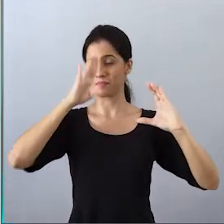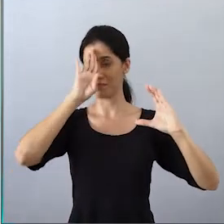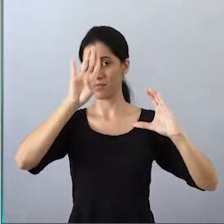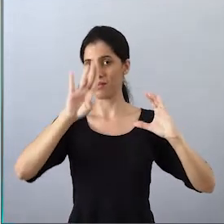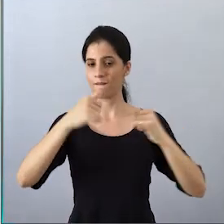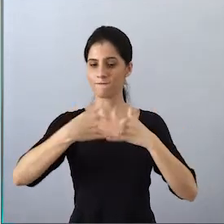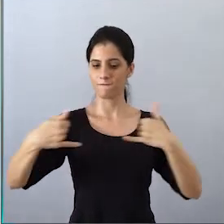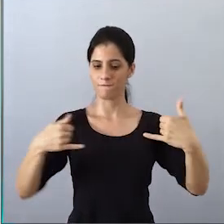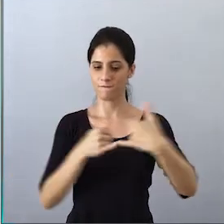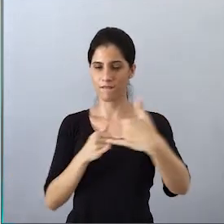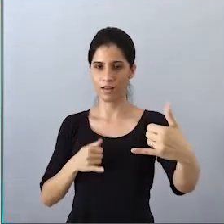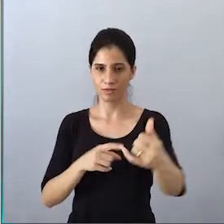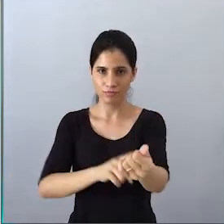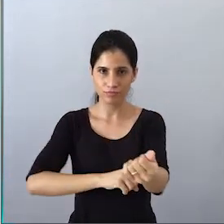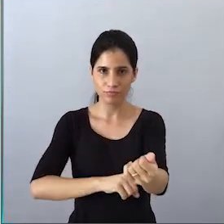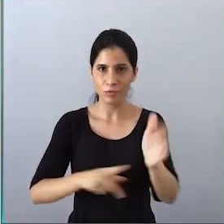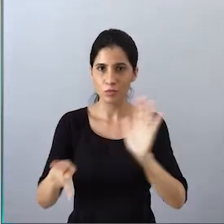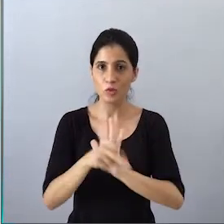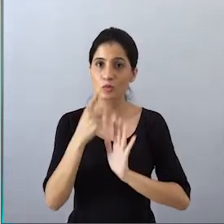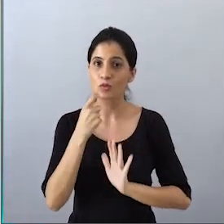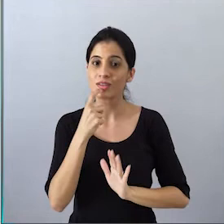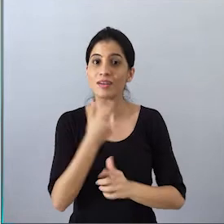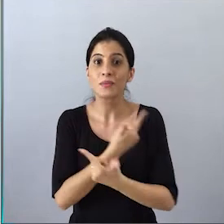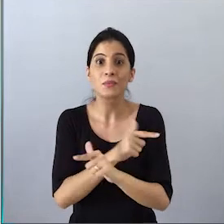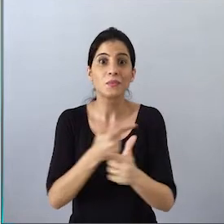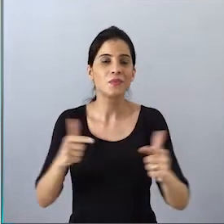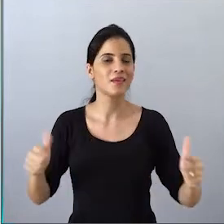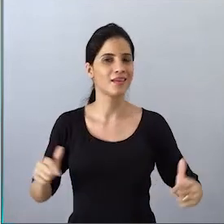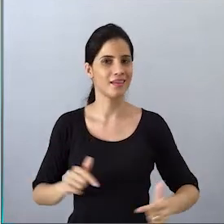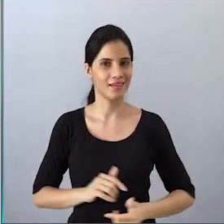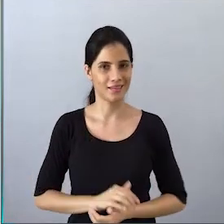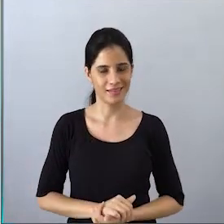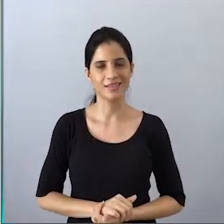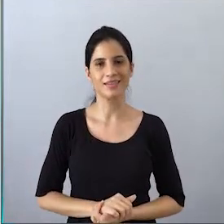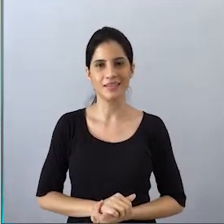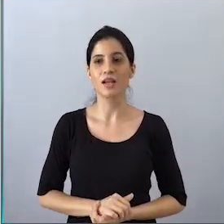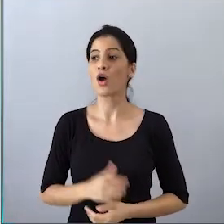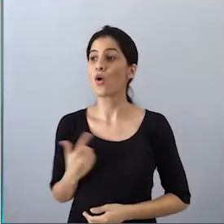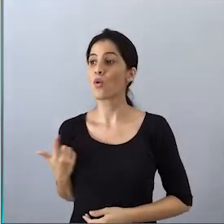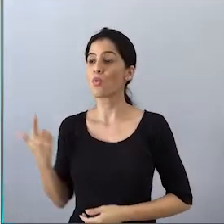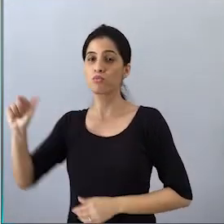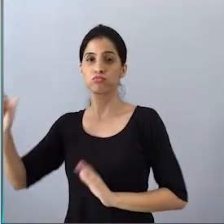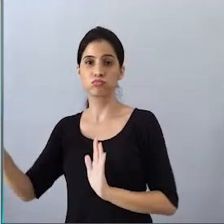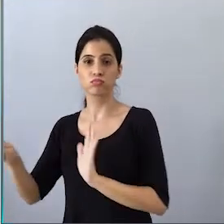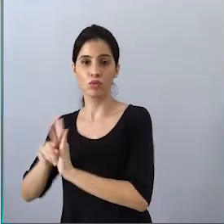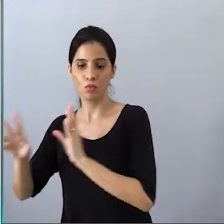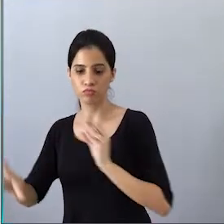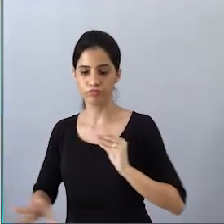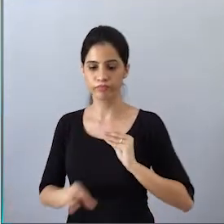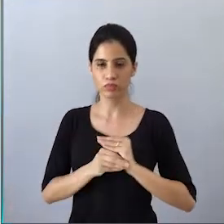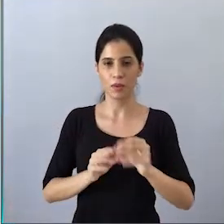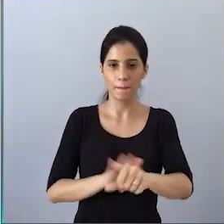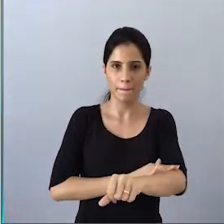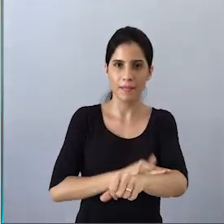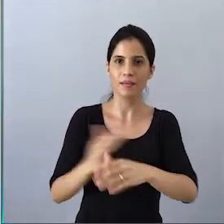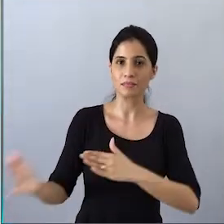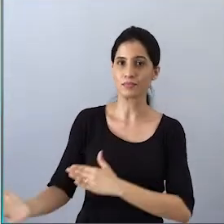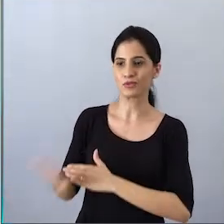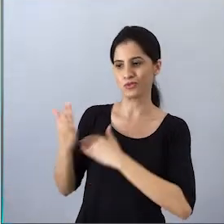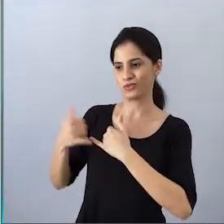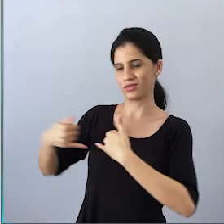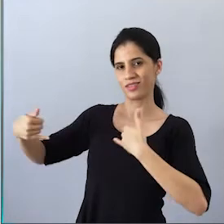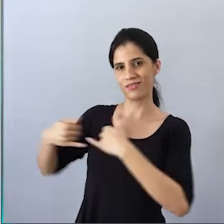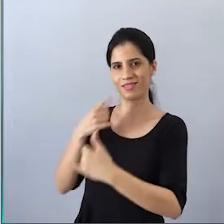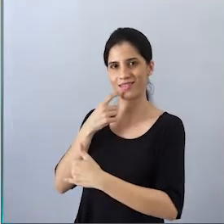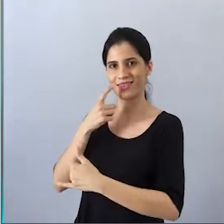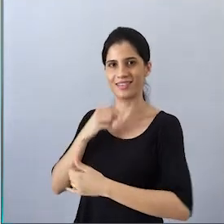avascular, uma vez que outro componente da pele será o responsável por por disponibilizar os vasos. É